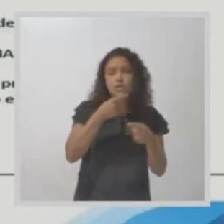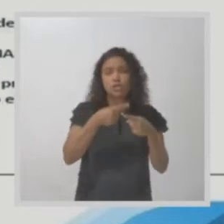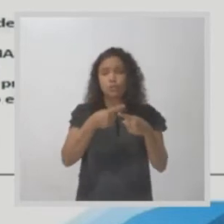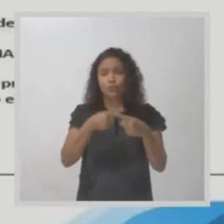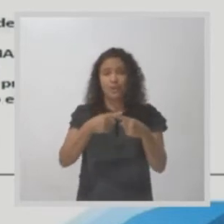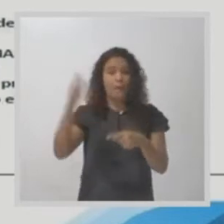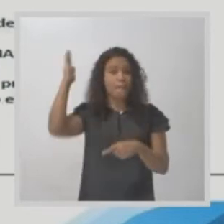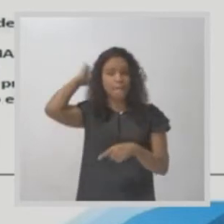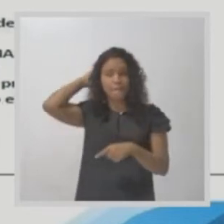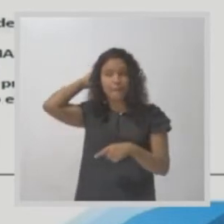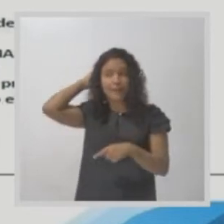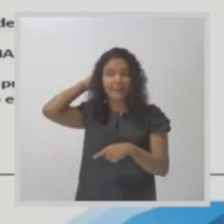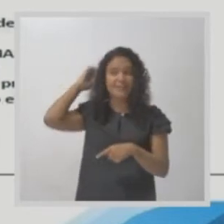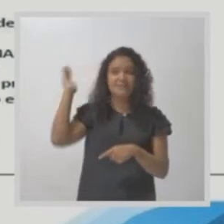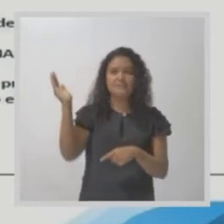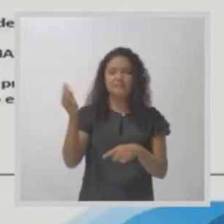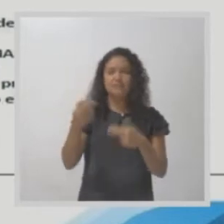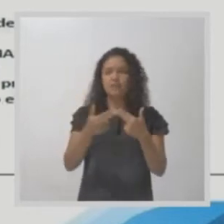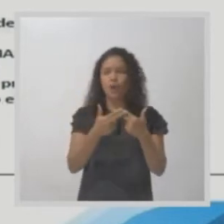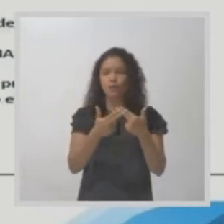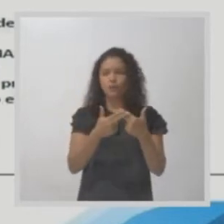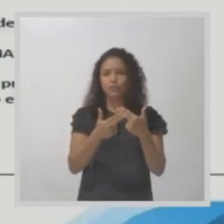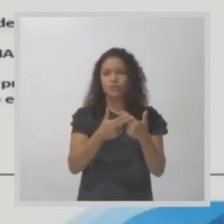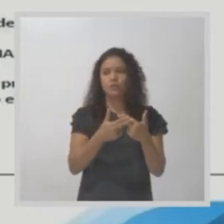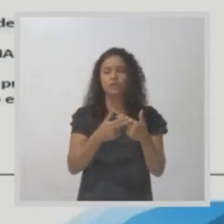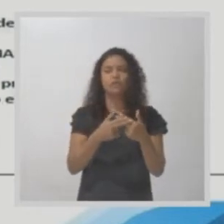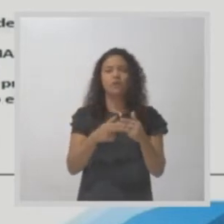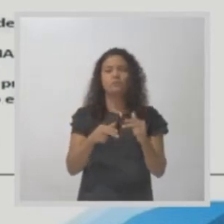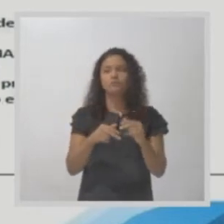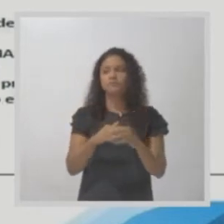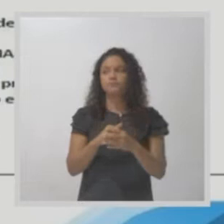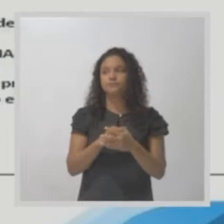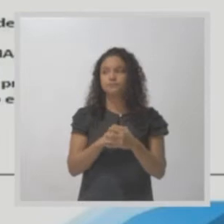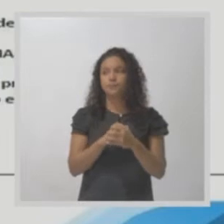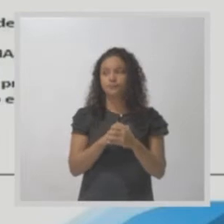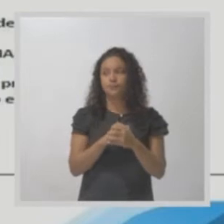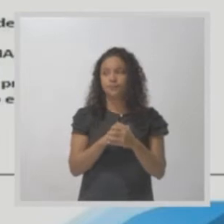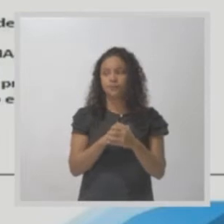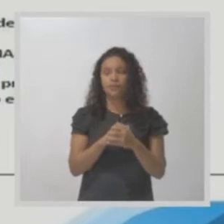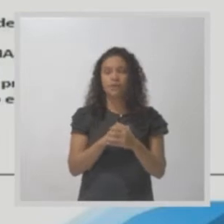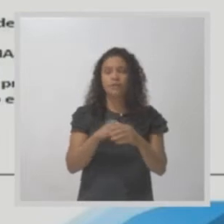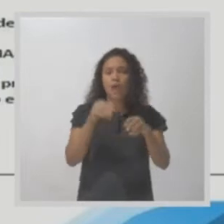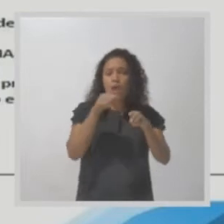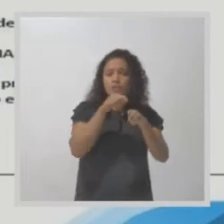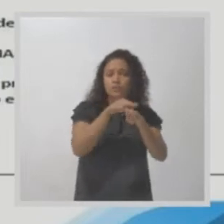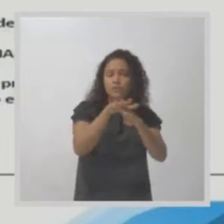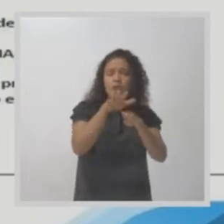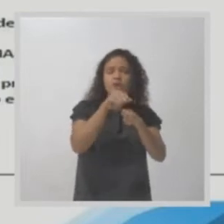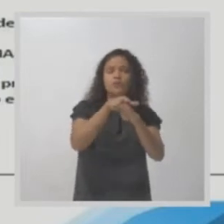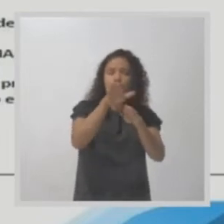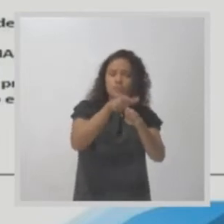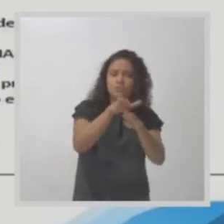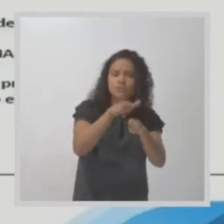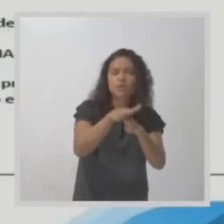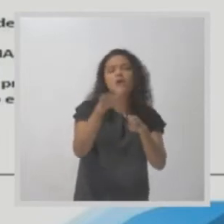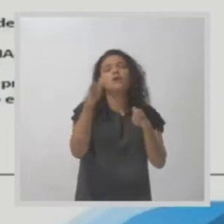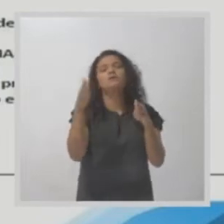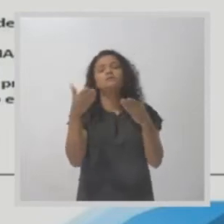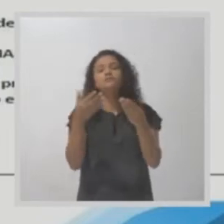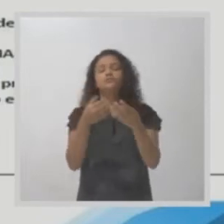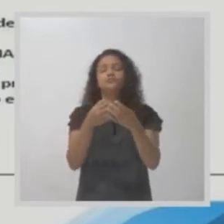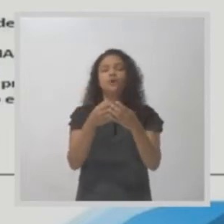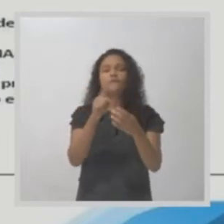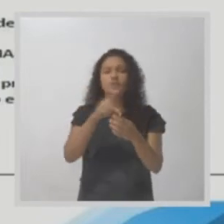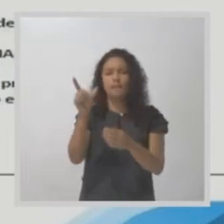coronavírus. Sendo assim, se faz necessários as dicas abaixo. E vocês têm algumas palavrinhas em destaque